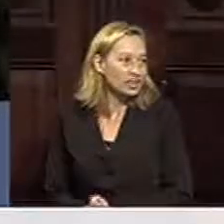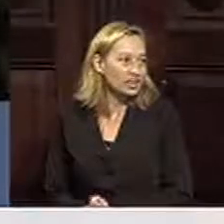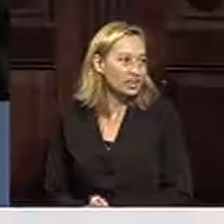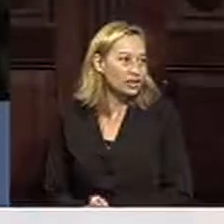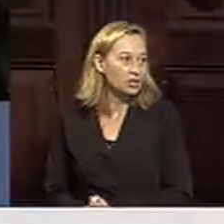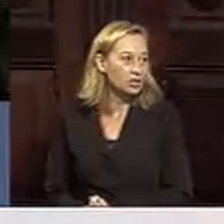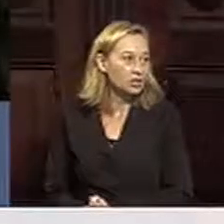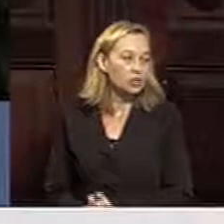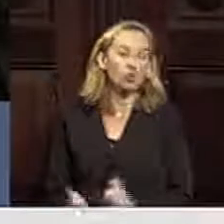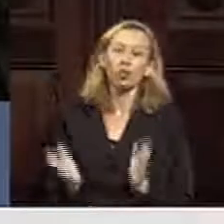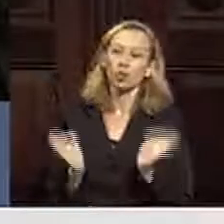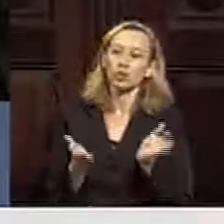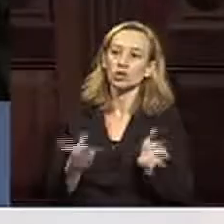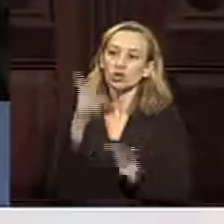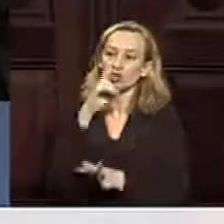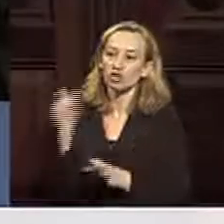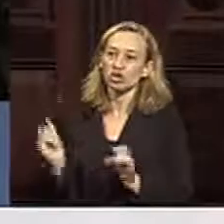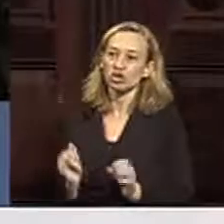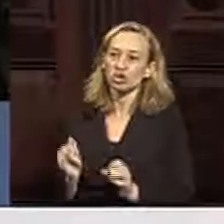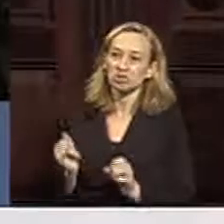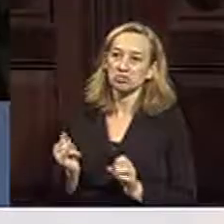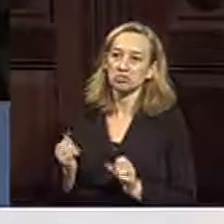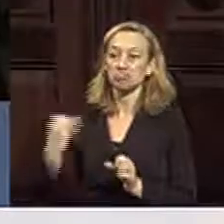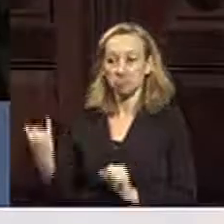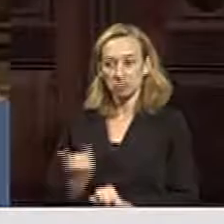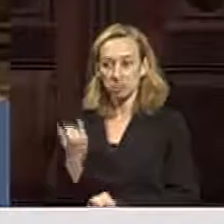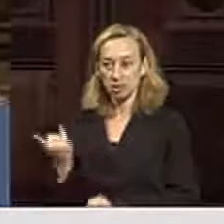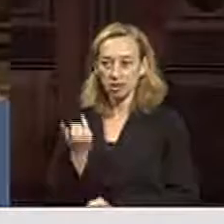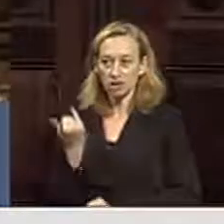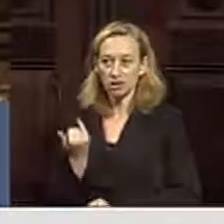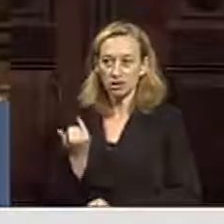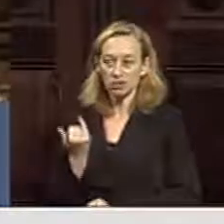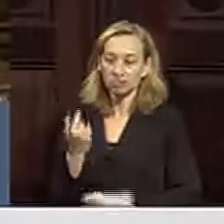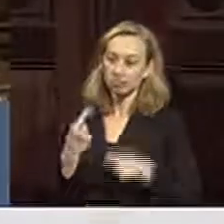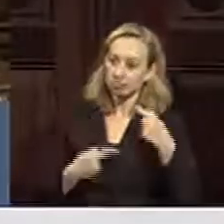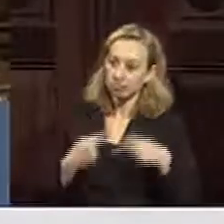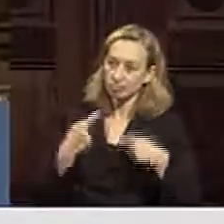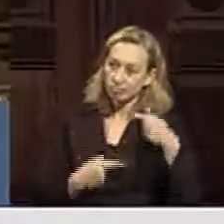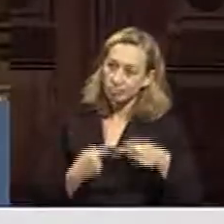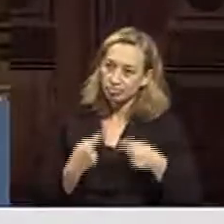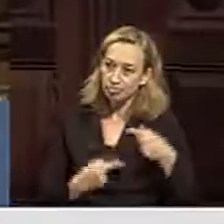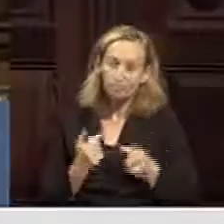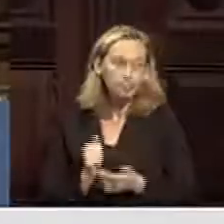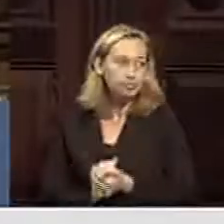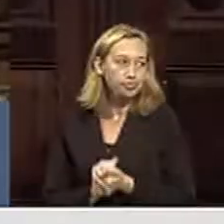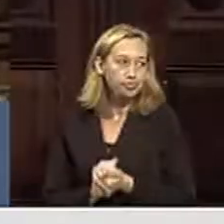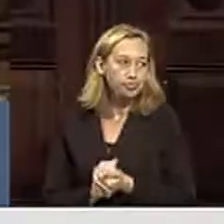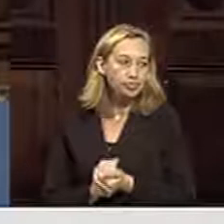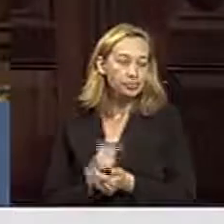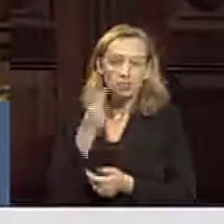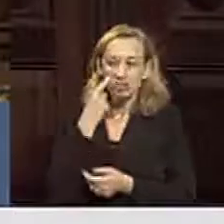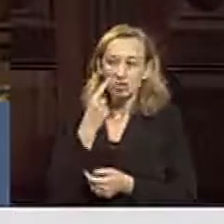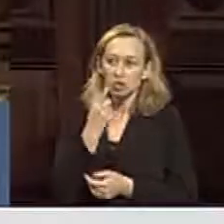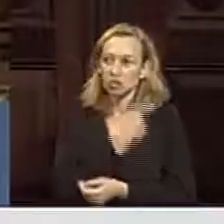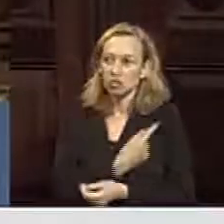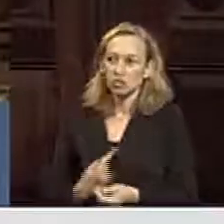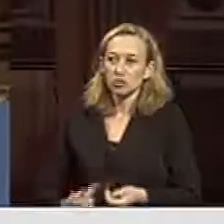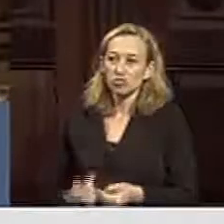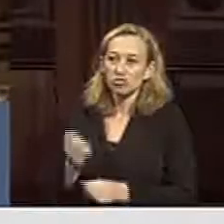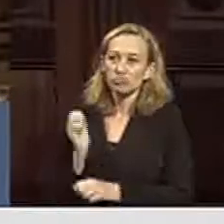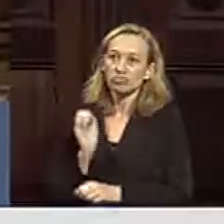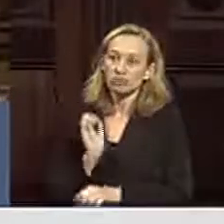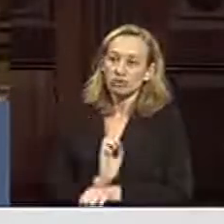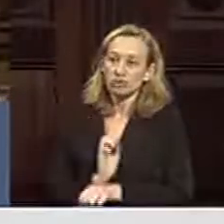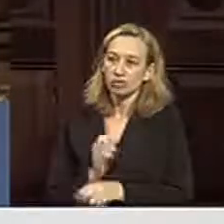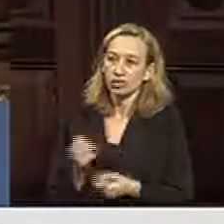Hoje foi um dia importante de embates e de debates aqui no Parlamento. A gente vê o governo estadual